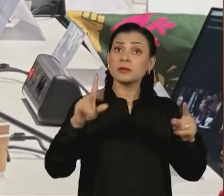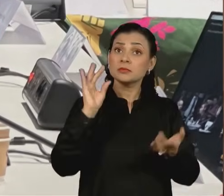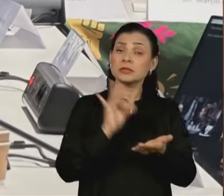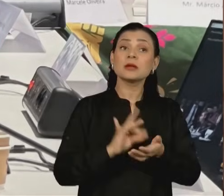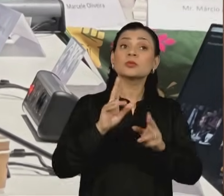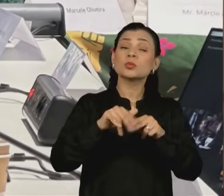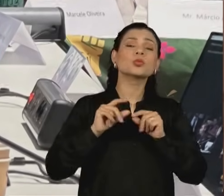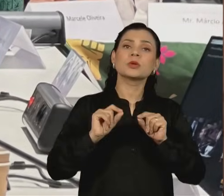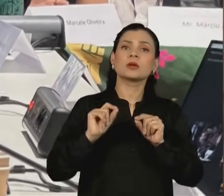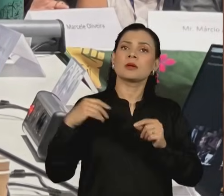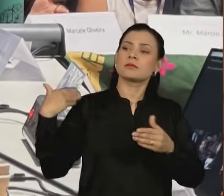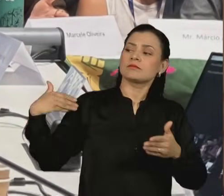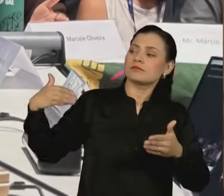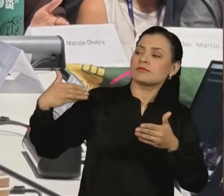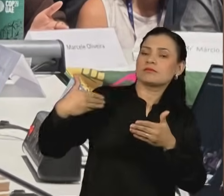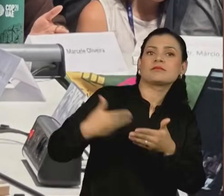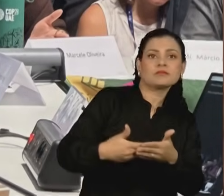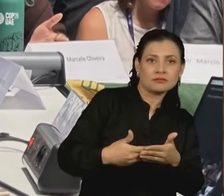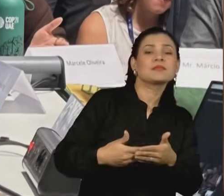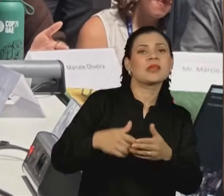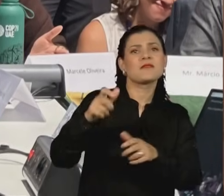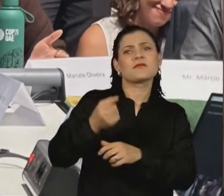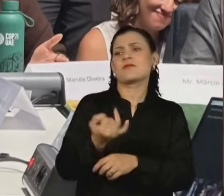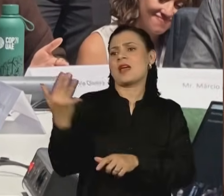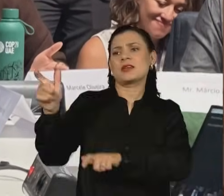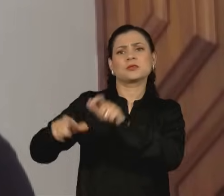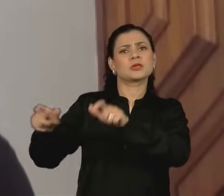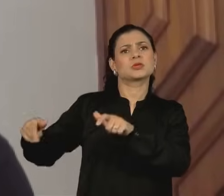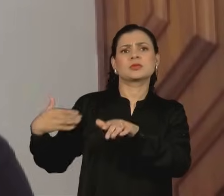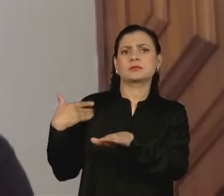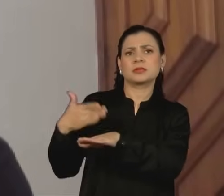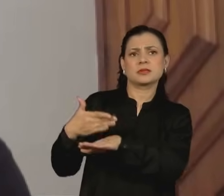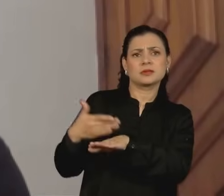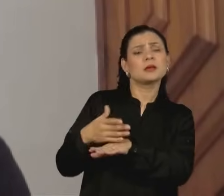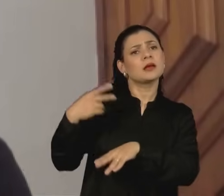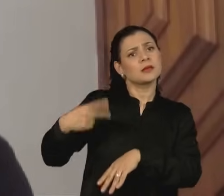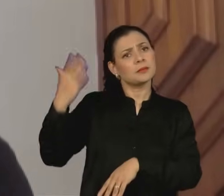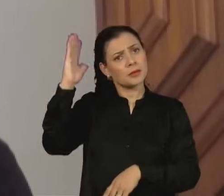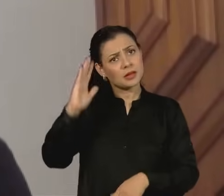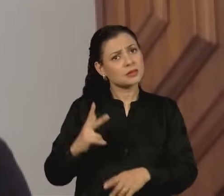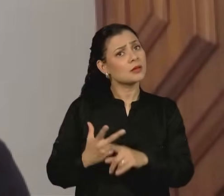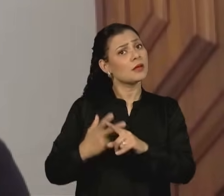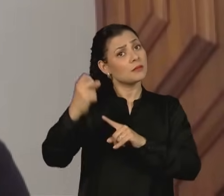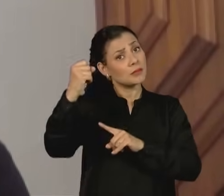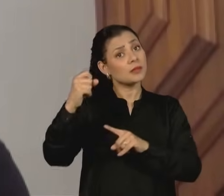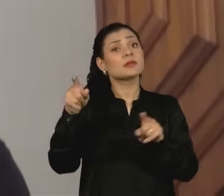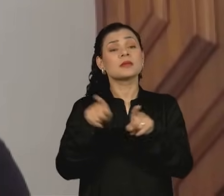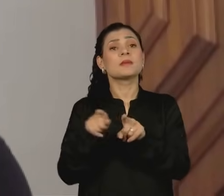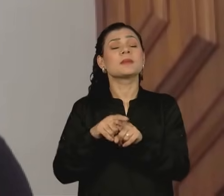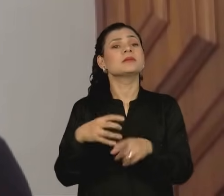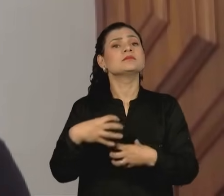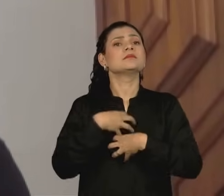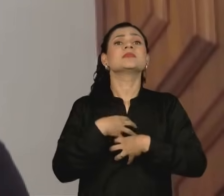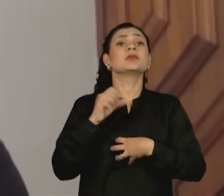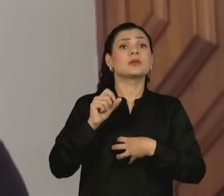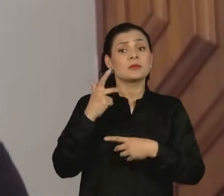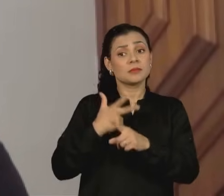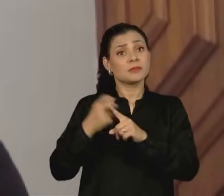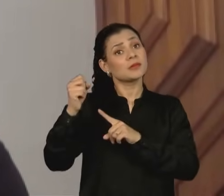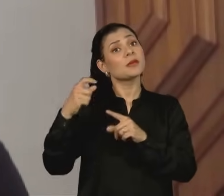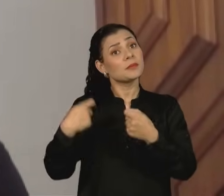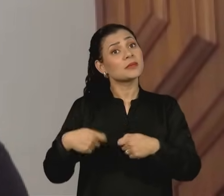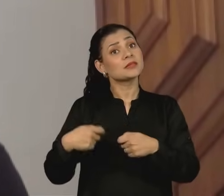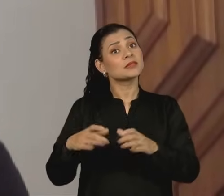vem a partir de uma trajetória que tem muitas pessoas envolvidas. No Brasil, campeã também tem um sentido de que para ser campeã tem